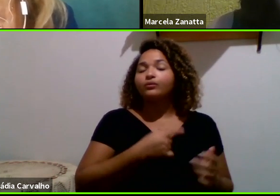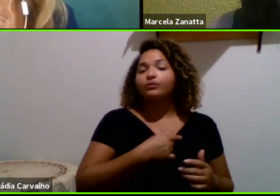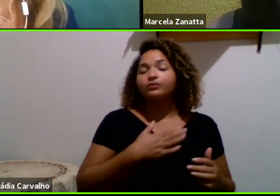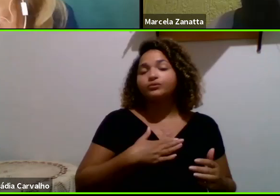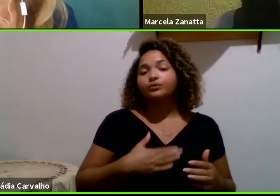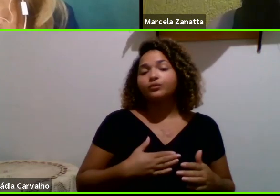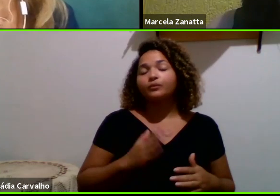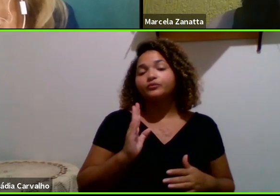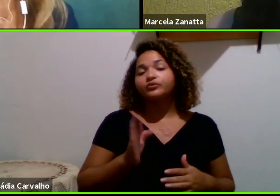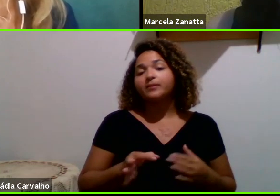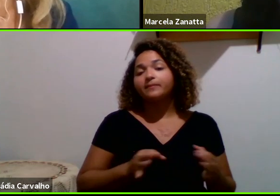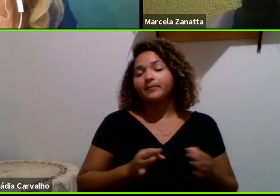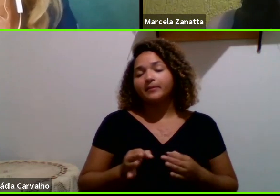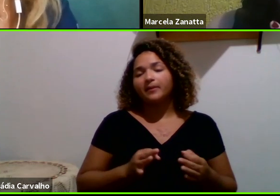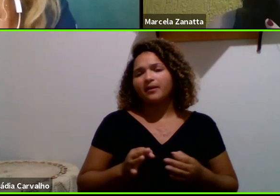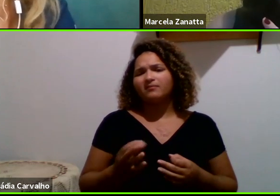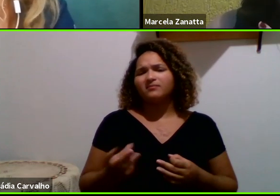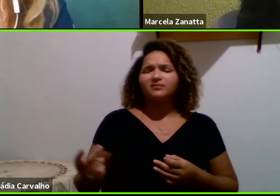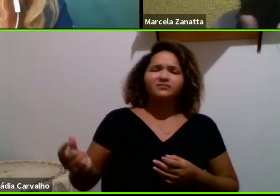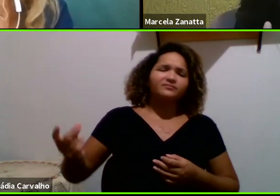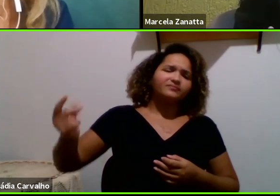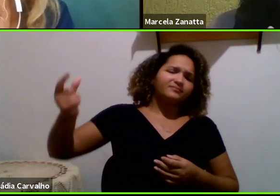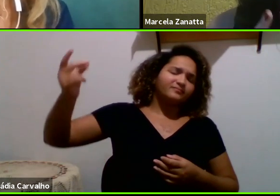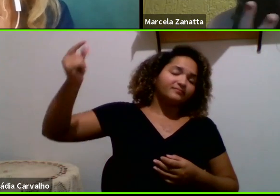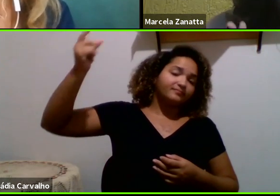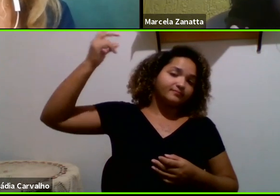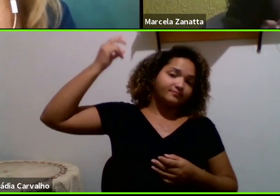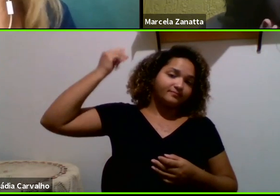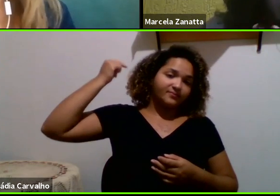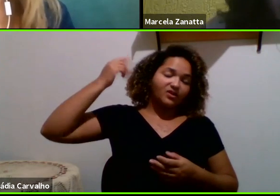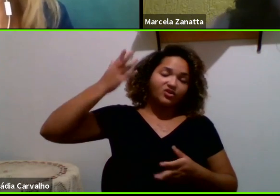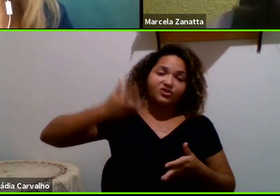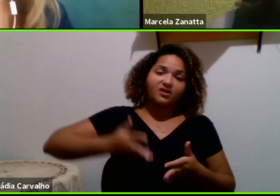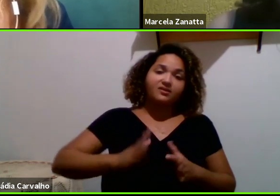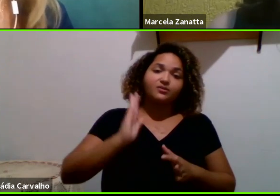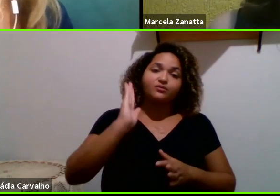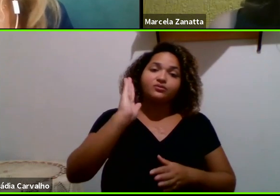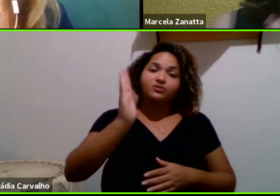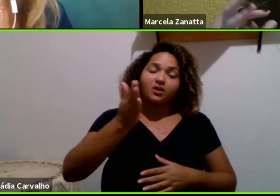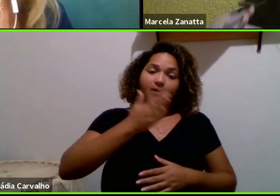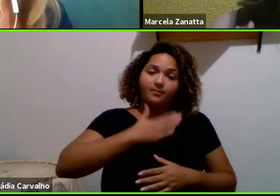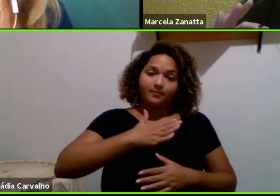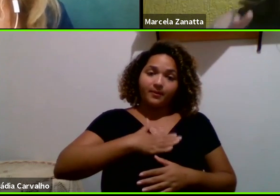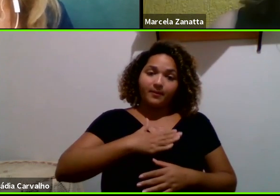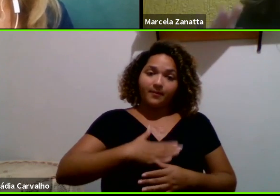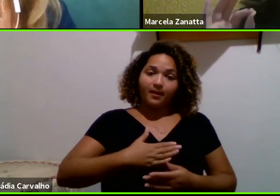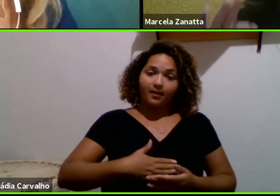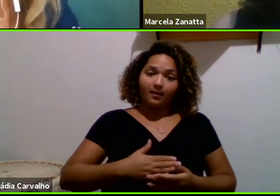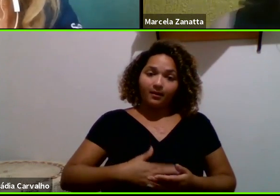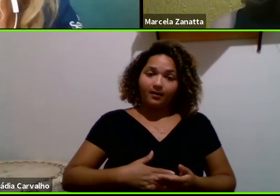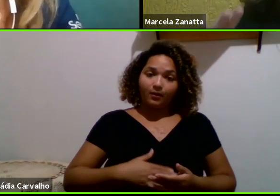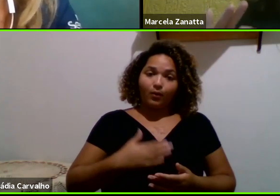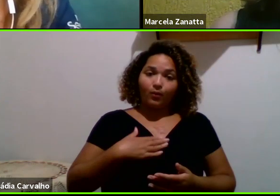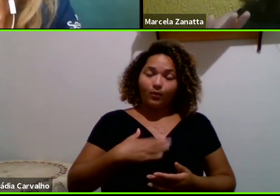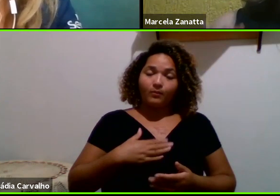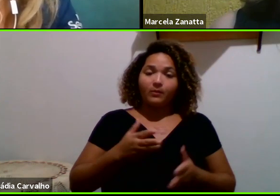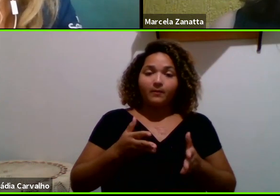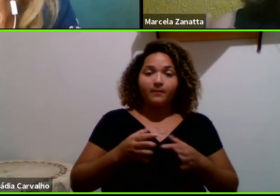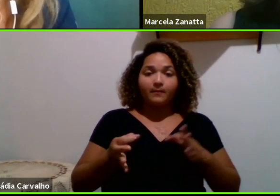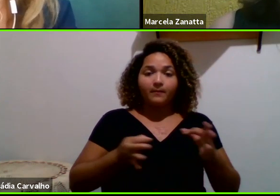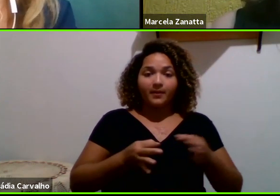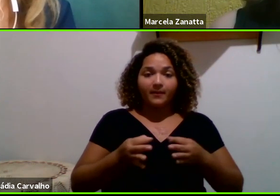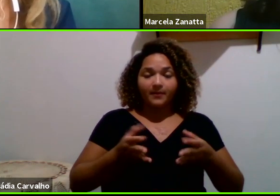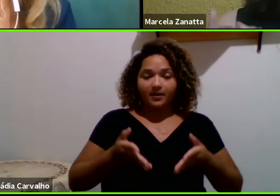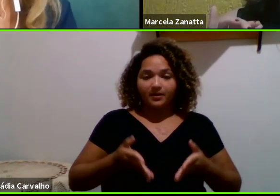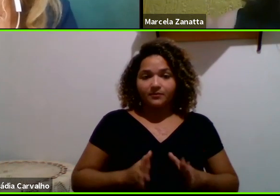ter um bom desfecho. A gente falou na live passada, e vou repetir aqui, todo ano são 120 milhões de gestações